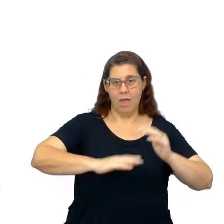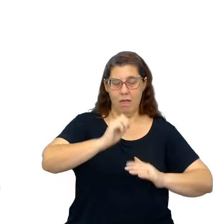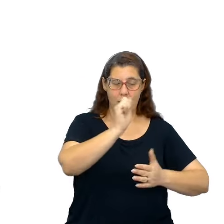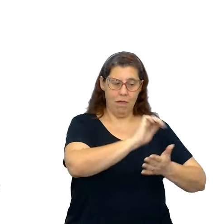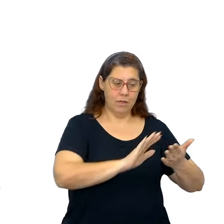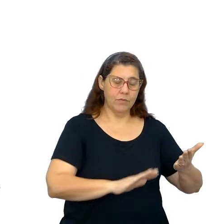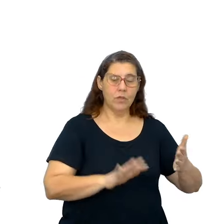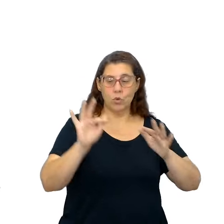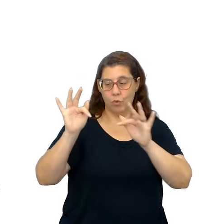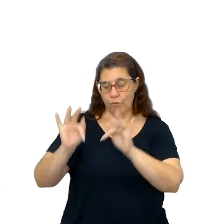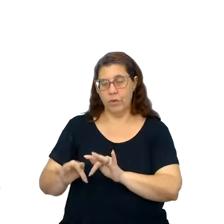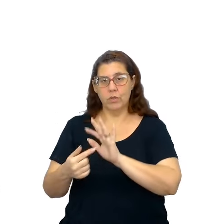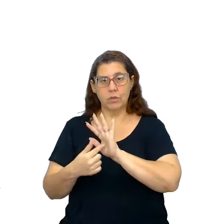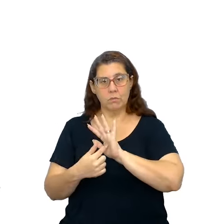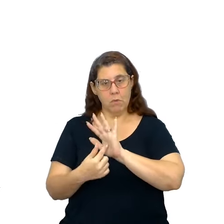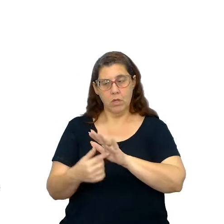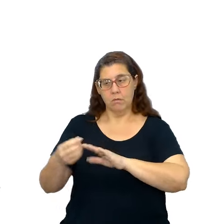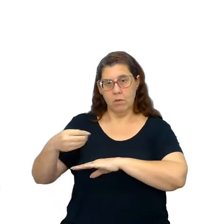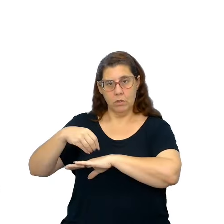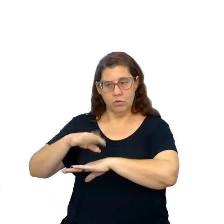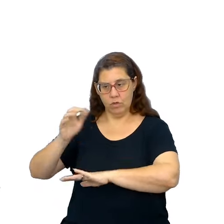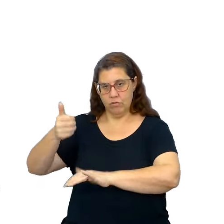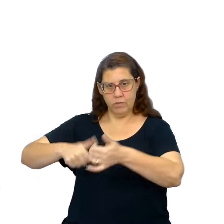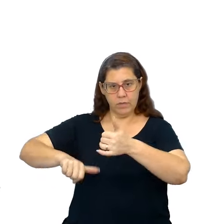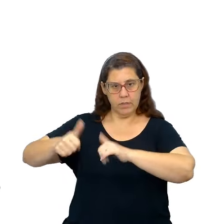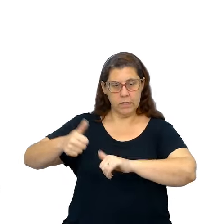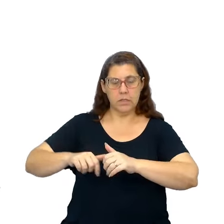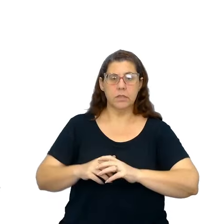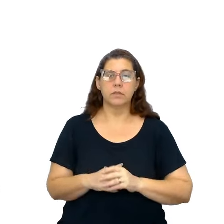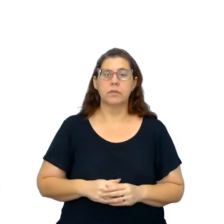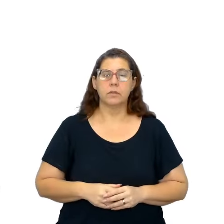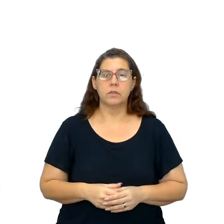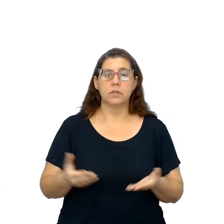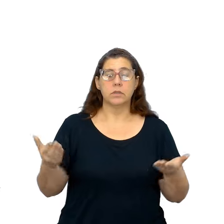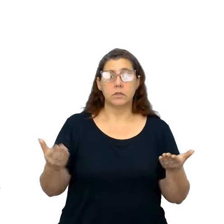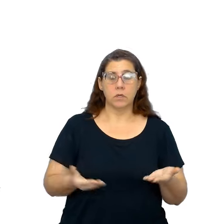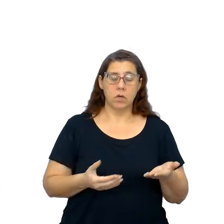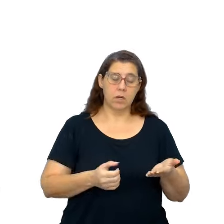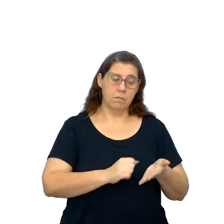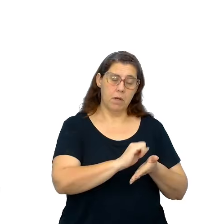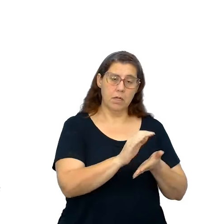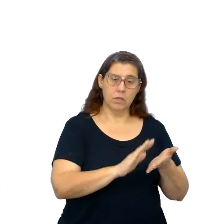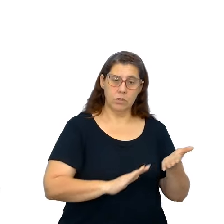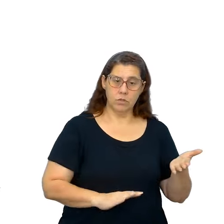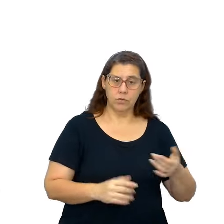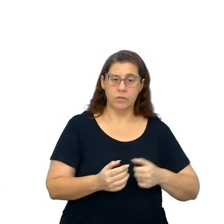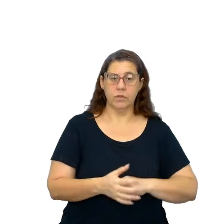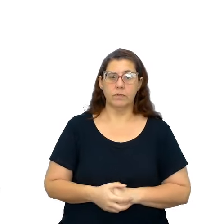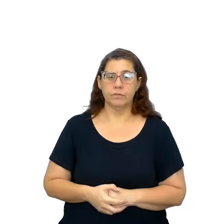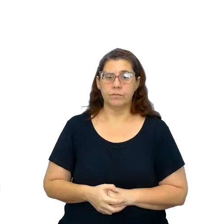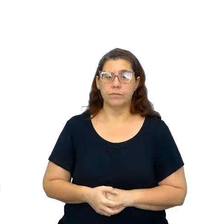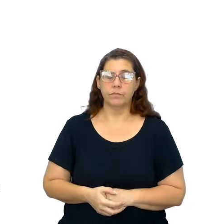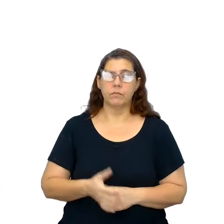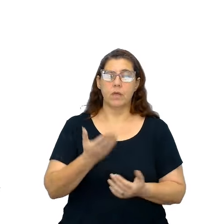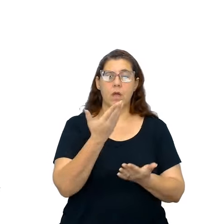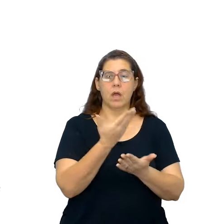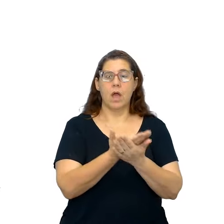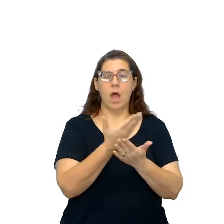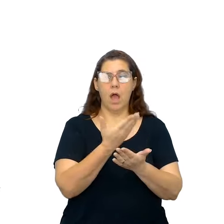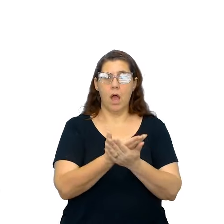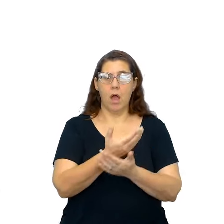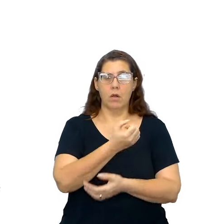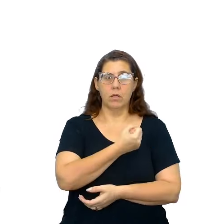a gente coloca ali, né, sugestões de avaliação. E indo para essa atividade, Valdir, na aula, uma